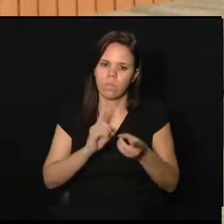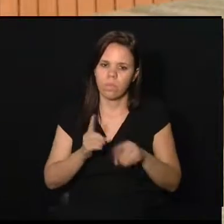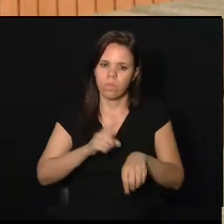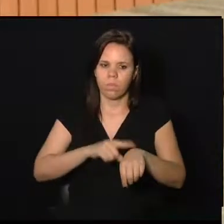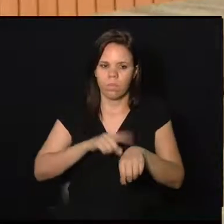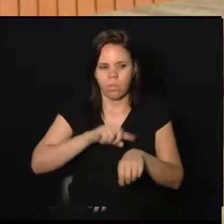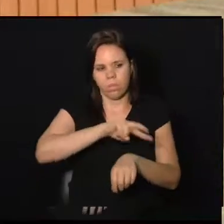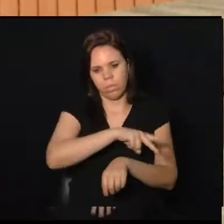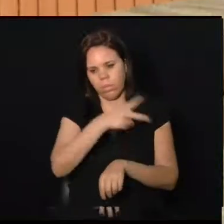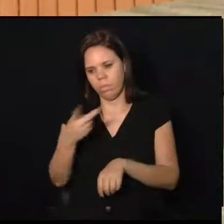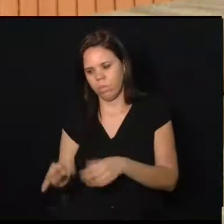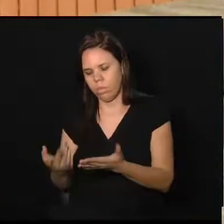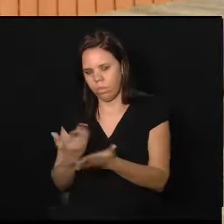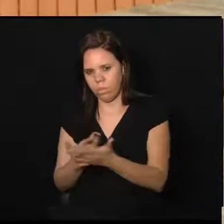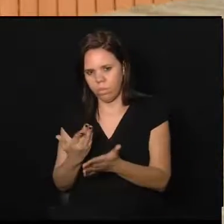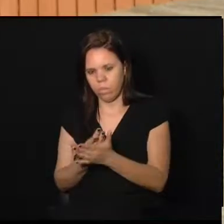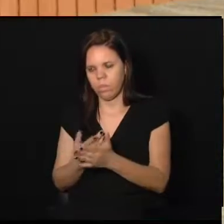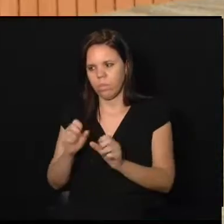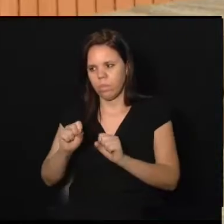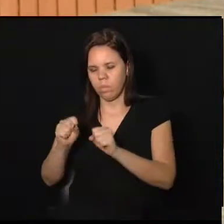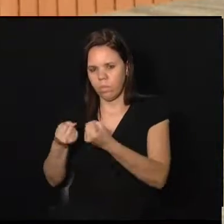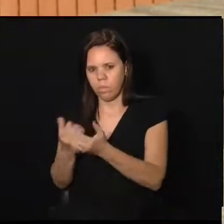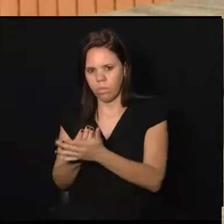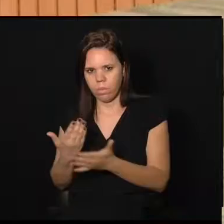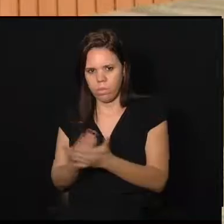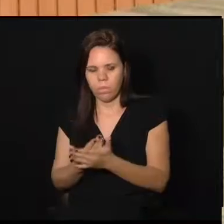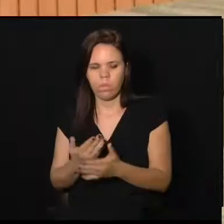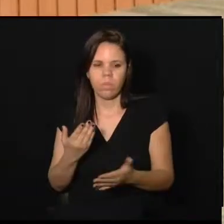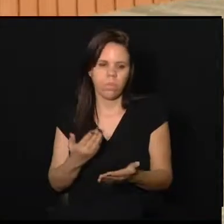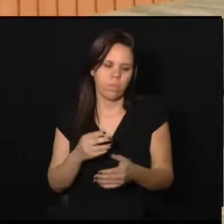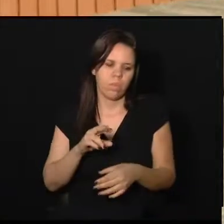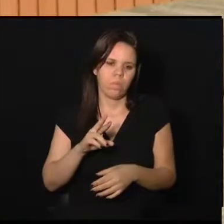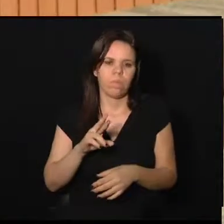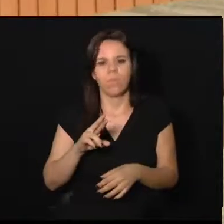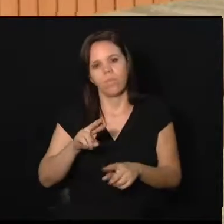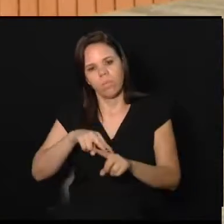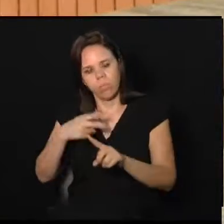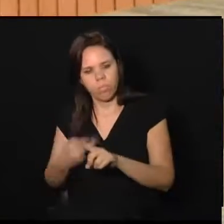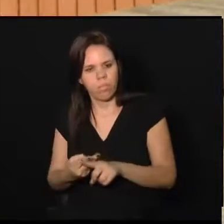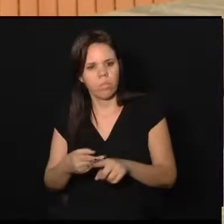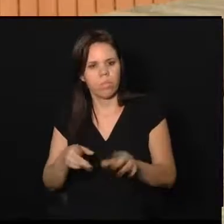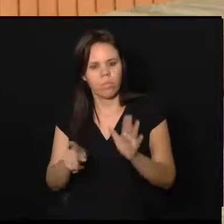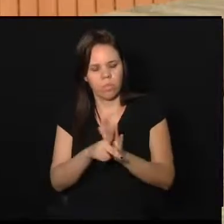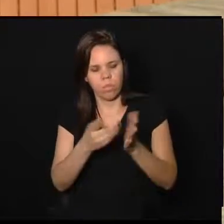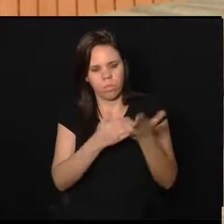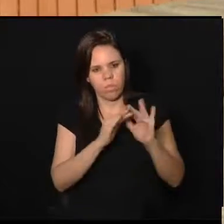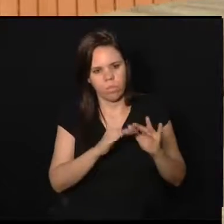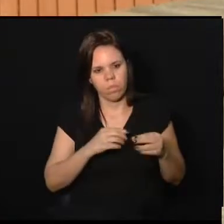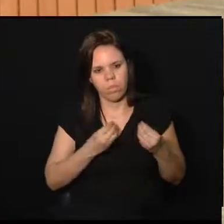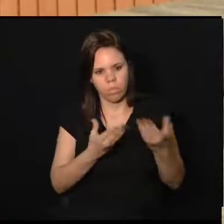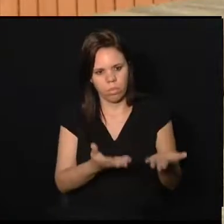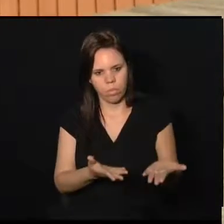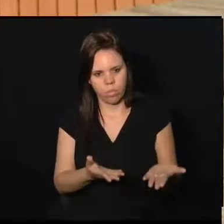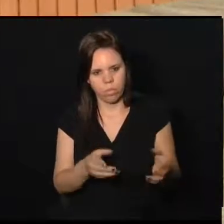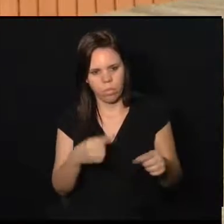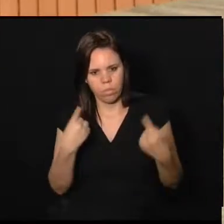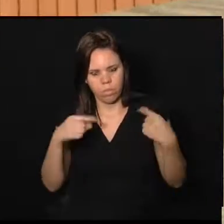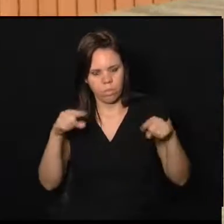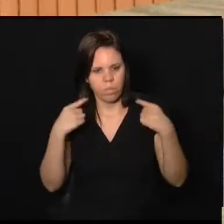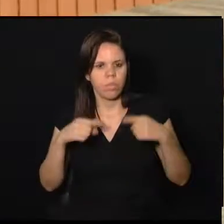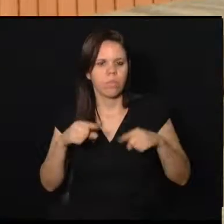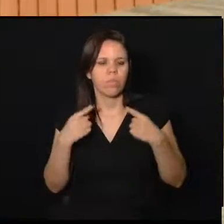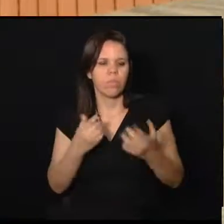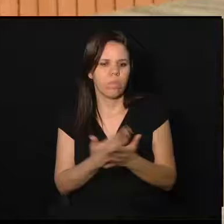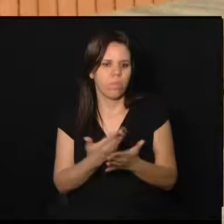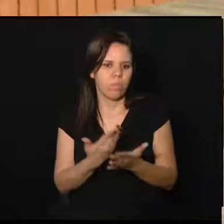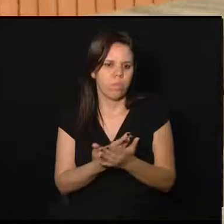escolar, tanto de reforço escolar, aquelas famosas aulas de reforço, a própria escola oferece, aula de música,